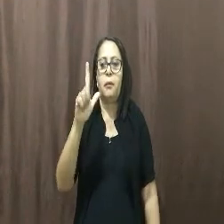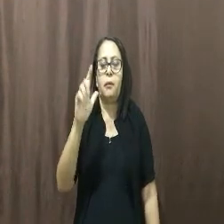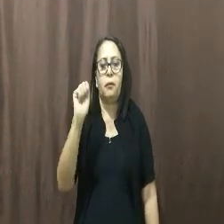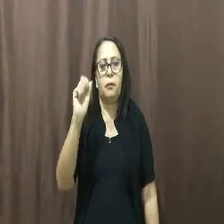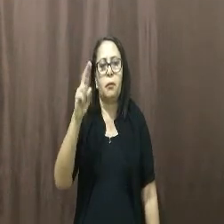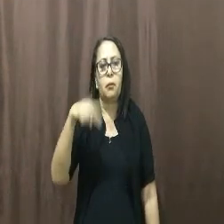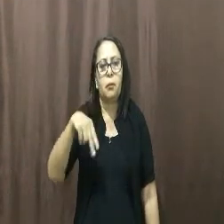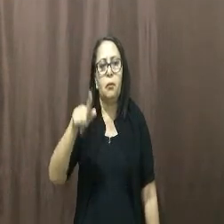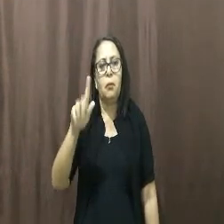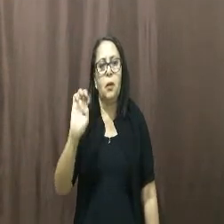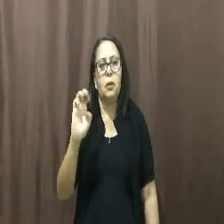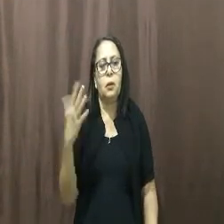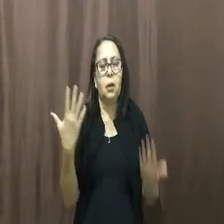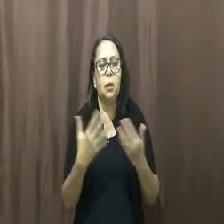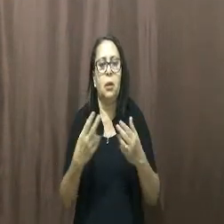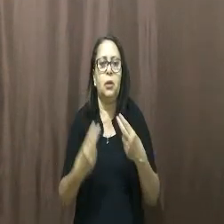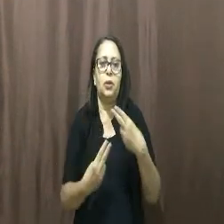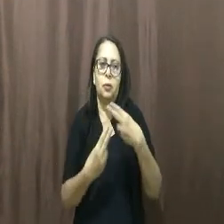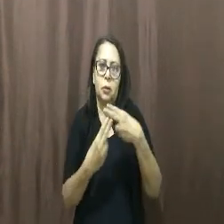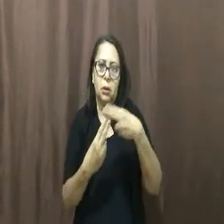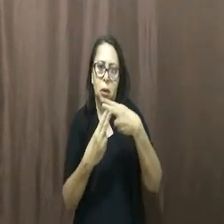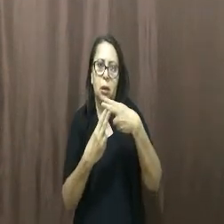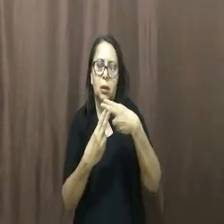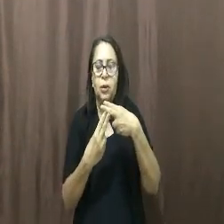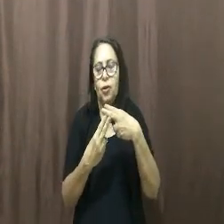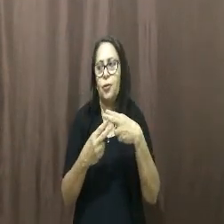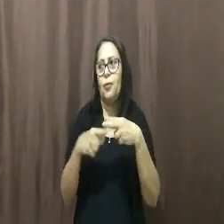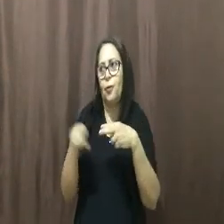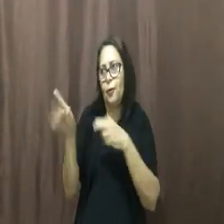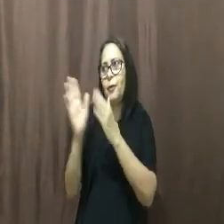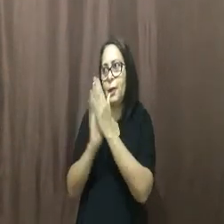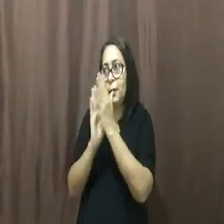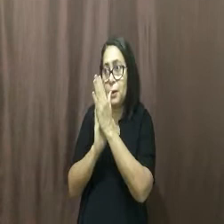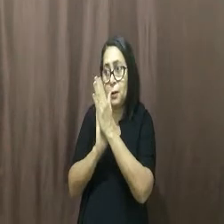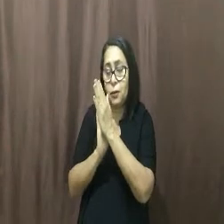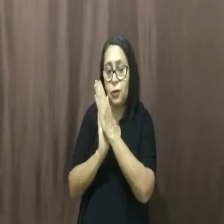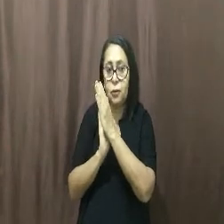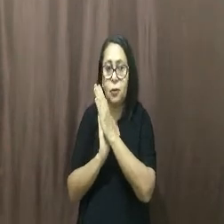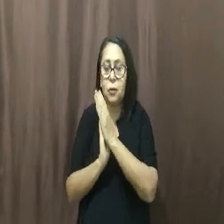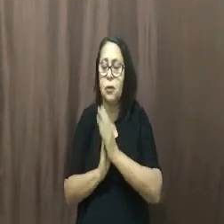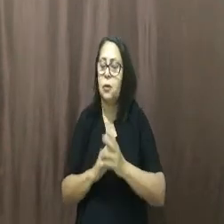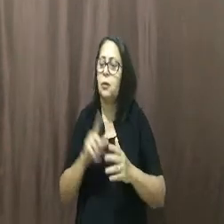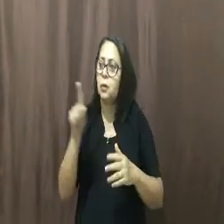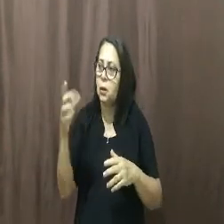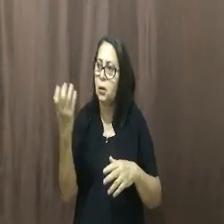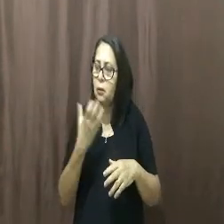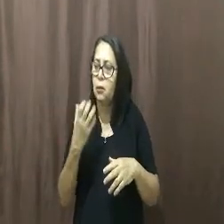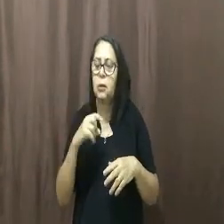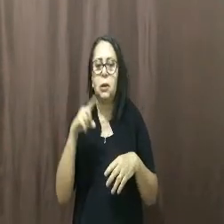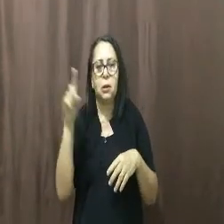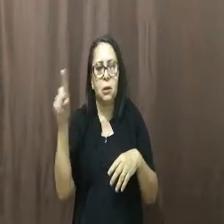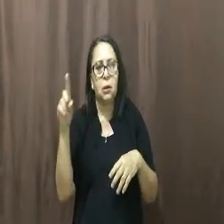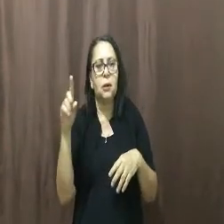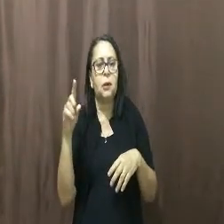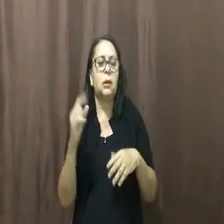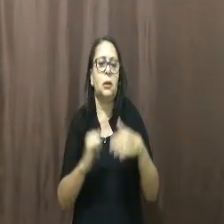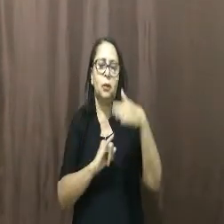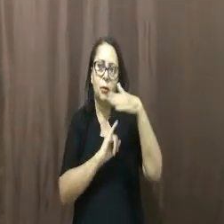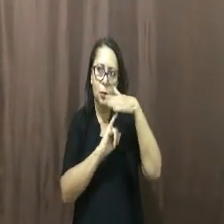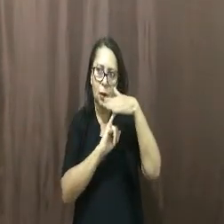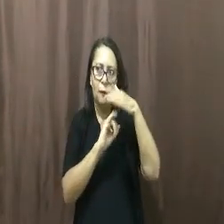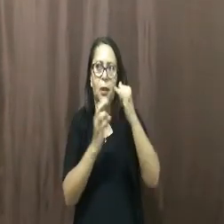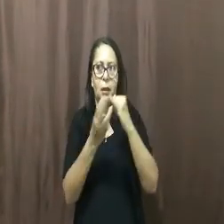Que está em Timon hoje, né? Citou elogios à sua pessoa. Então, eu queria que o senhor falasse